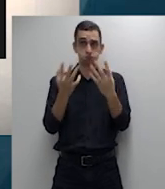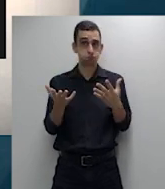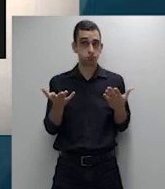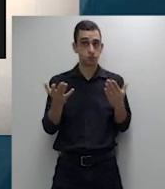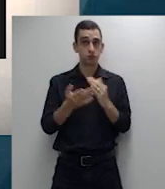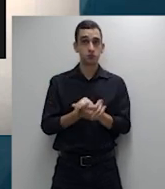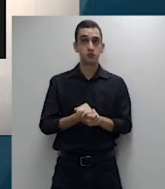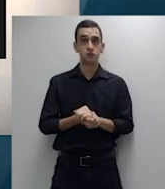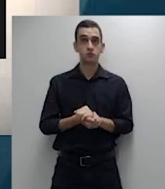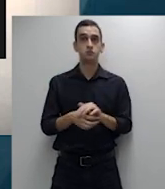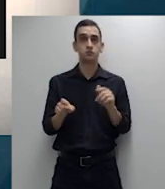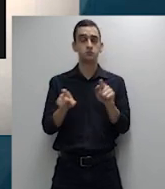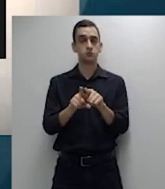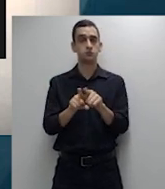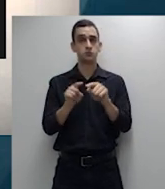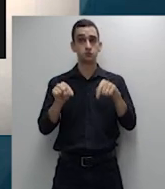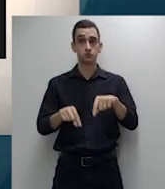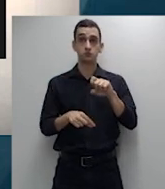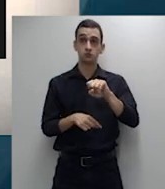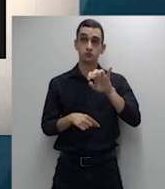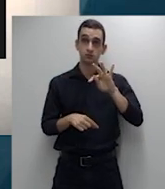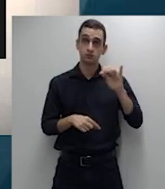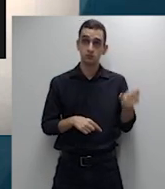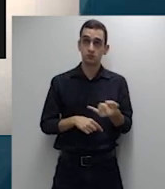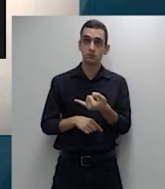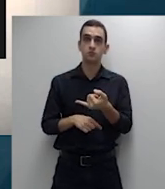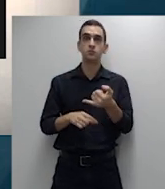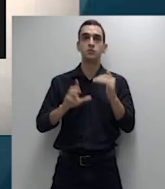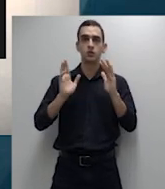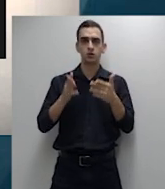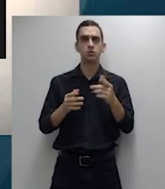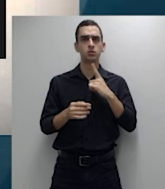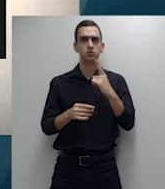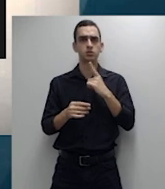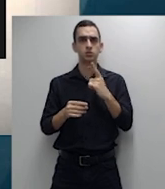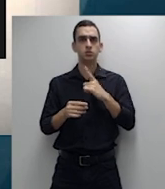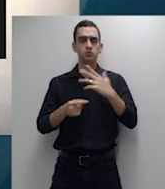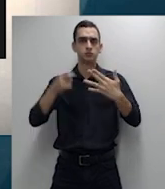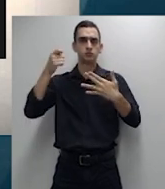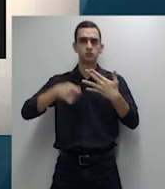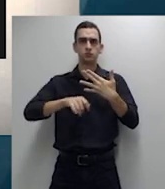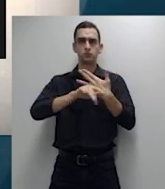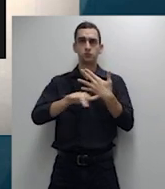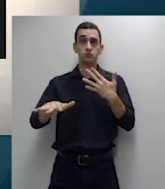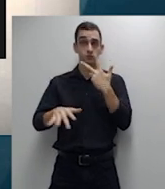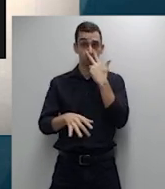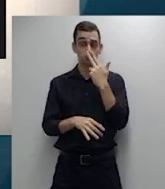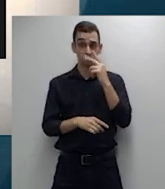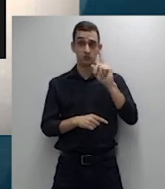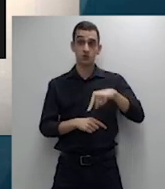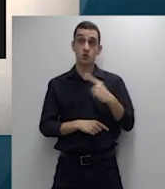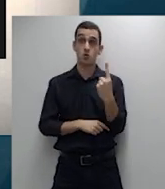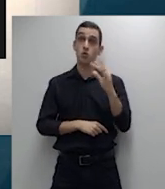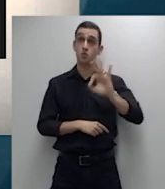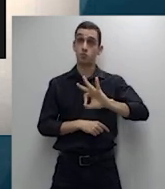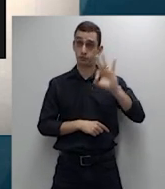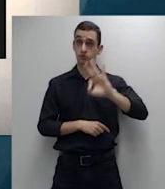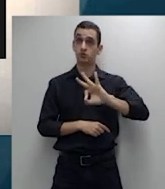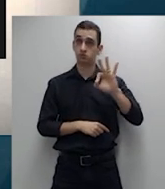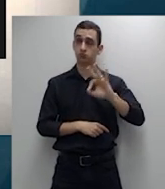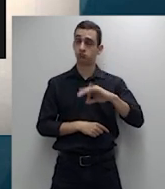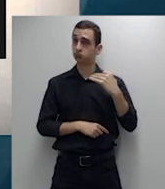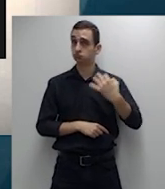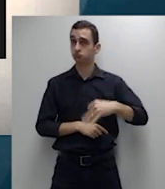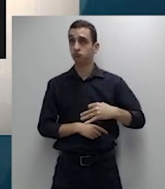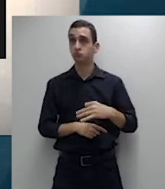os processos STJ nós temos esse passo a mais um por cento uma espécie assim é de piso para fixação dos honorários em